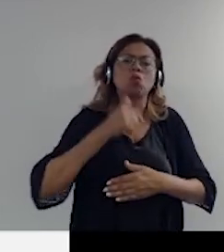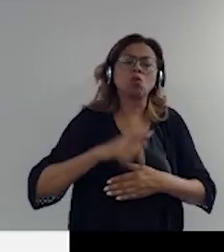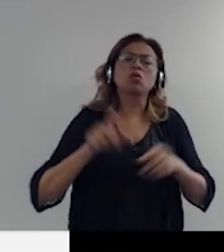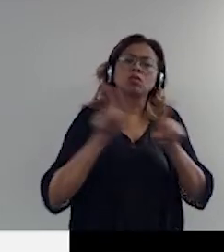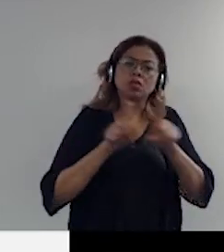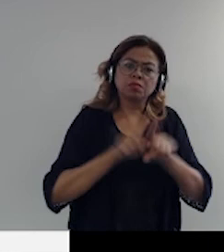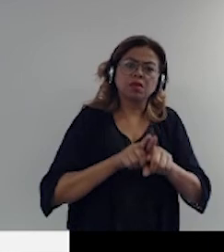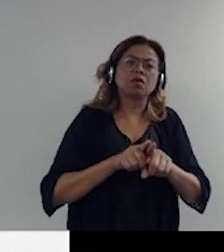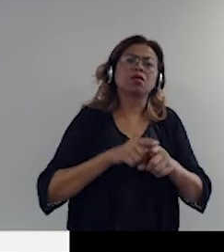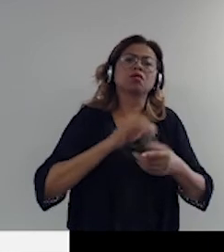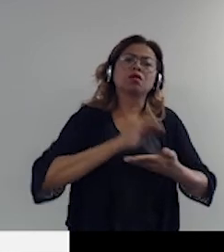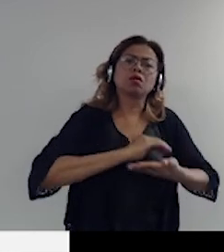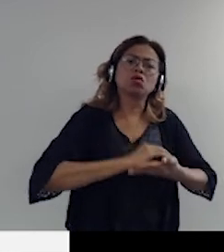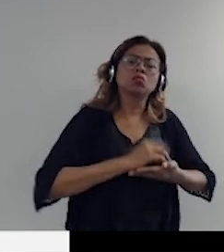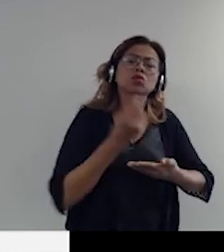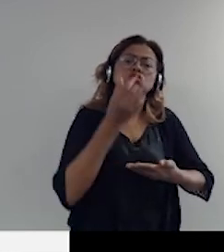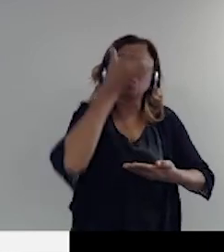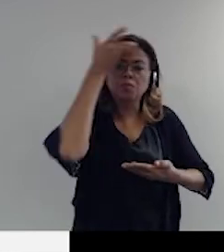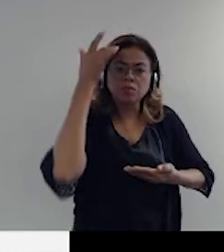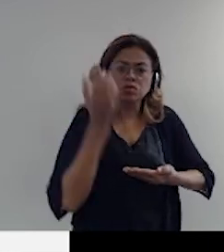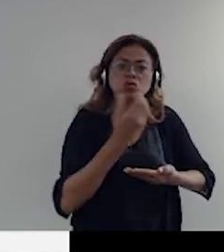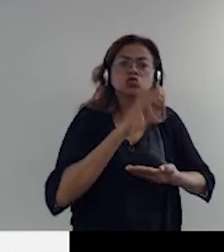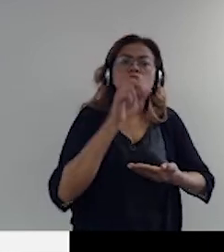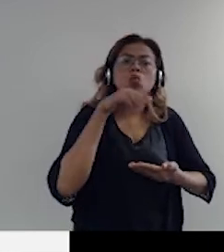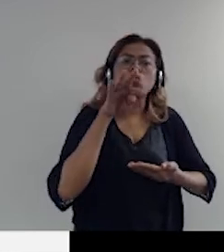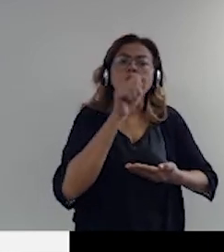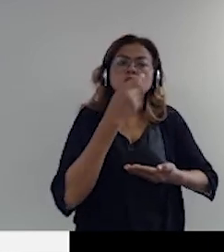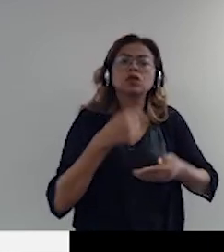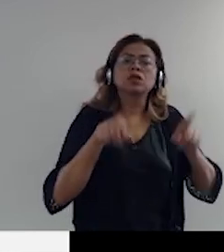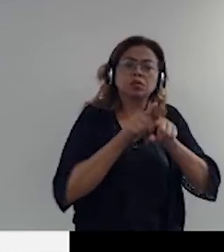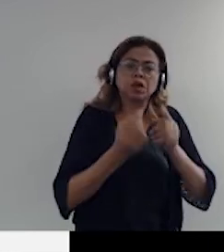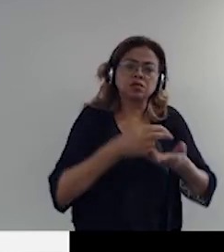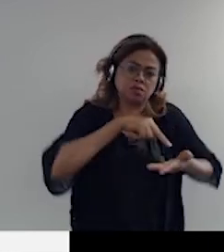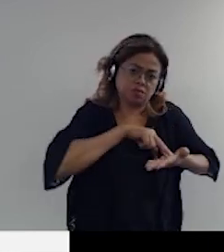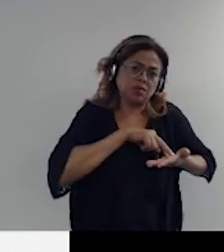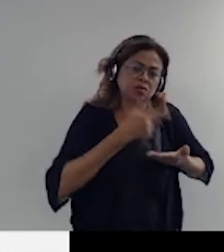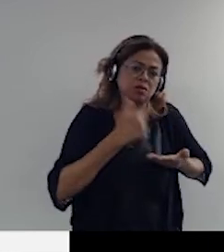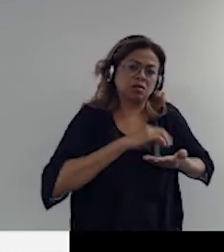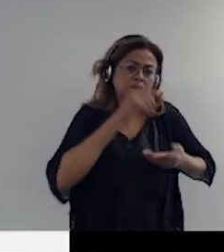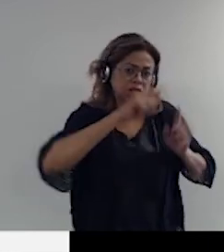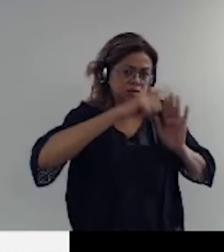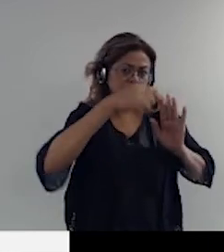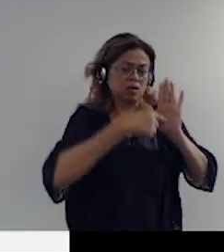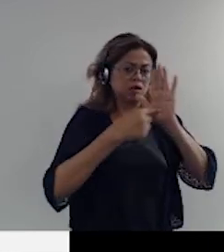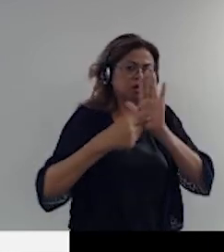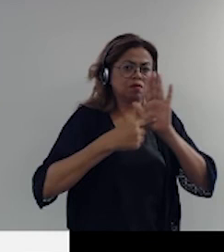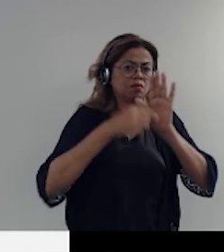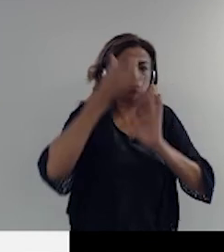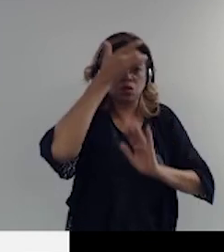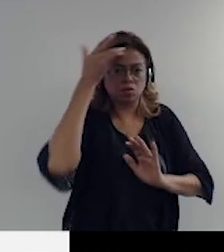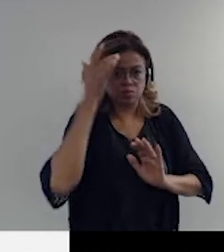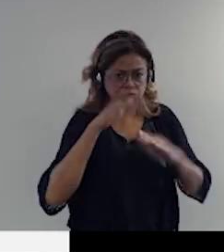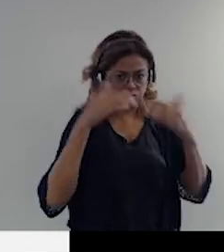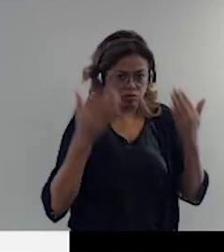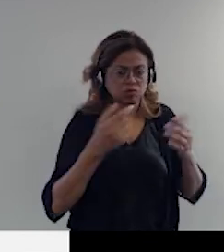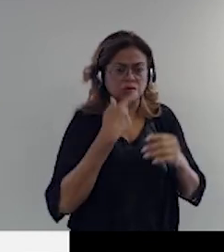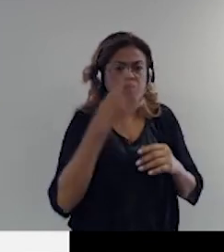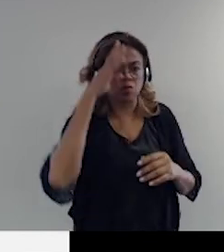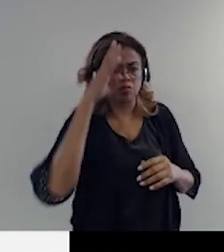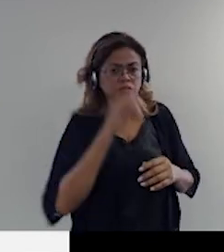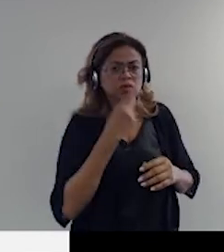cotistas. Aqui é um gráfico da quantidade de cotistas que a indústria teve. Vocês podem